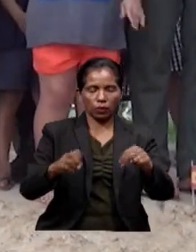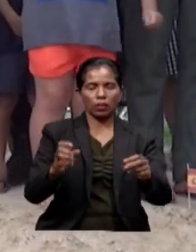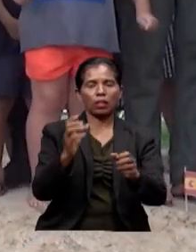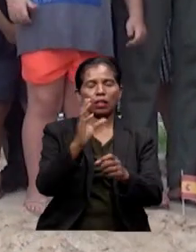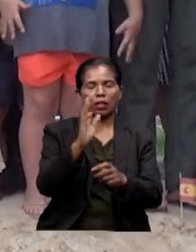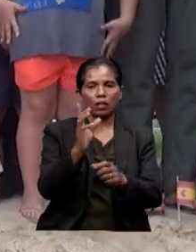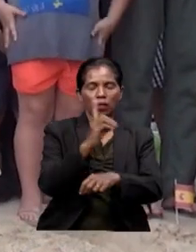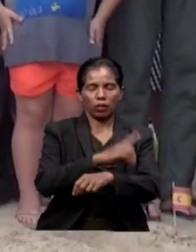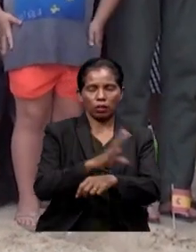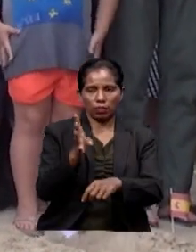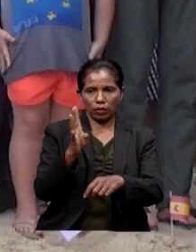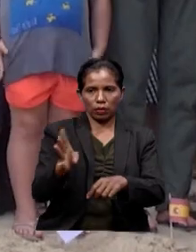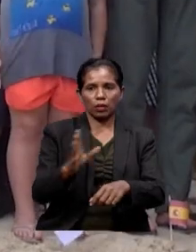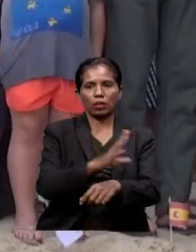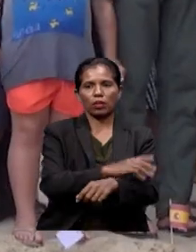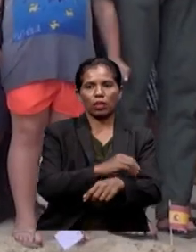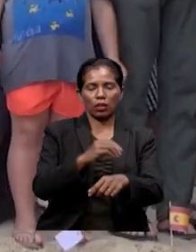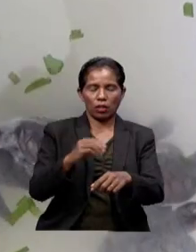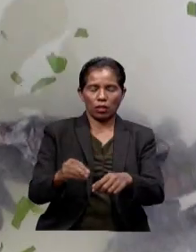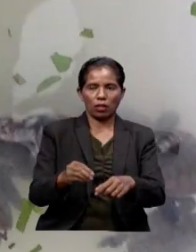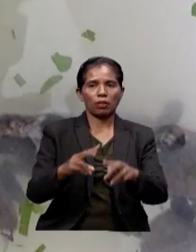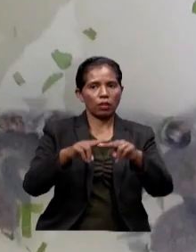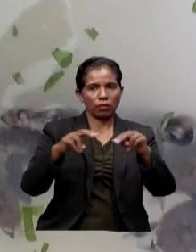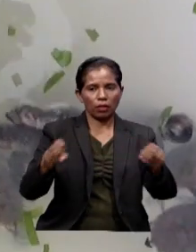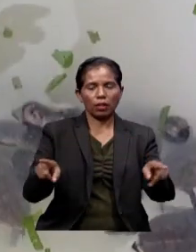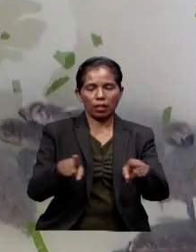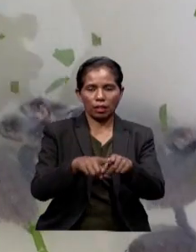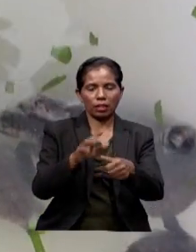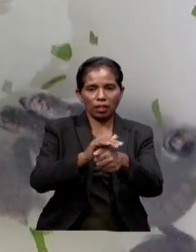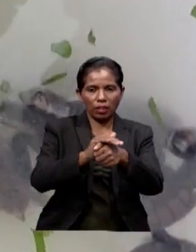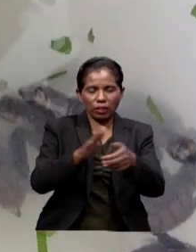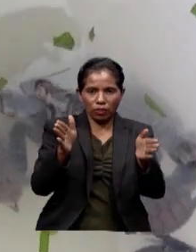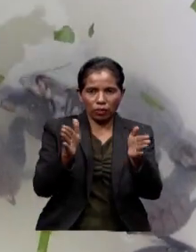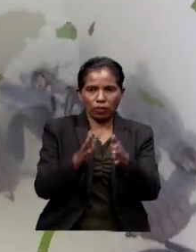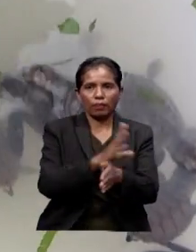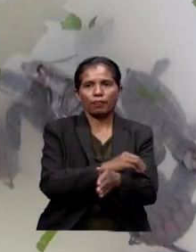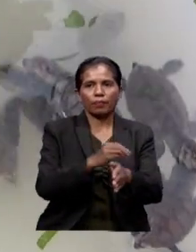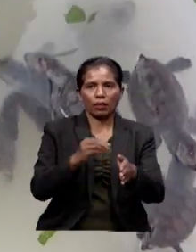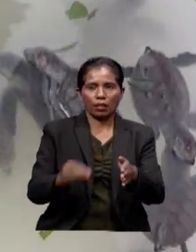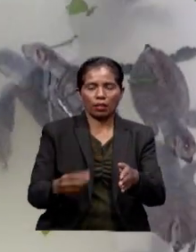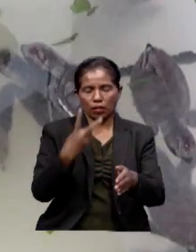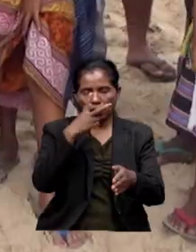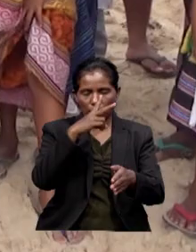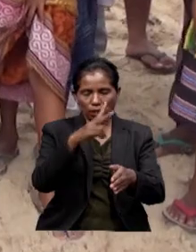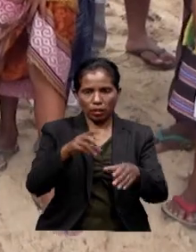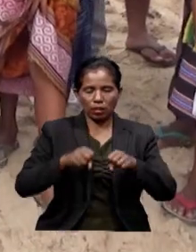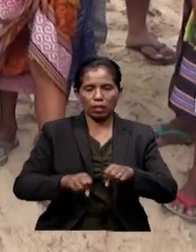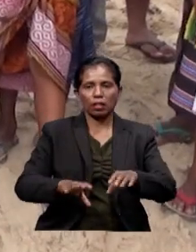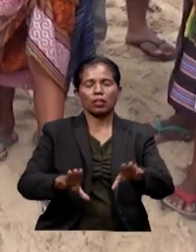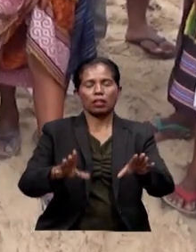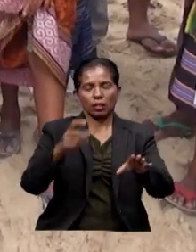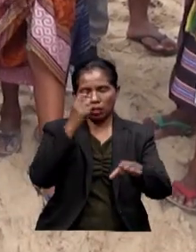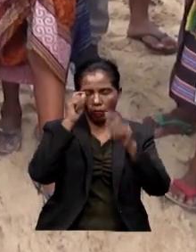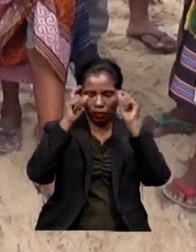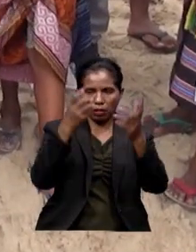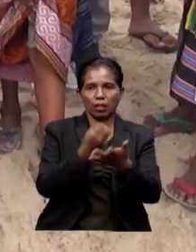ne tolun bele nak fera sai lenukuan. Objetivo dessa atividade é atuar na conservação de recursos em Tassi Timor-Nian, com cuidado na